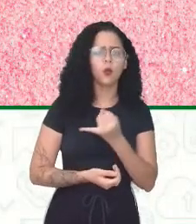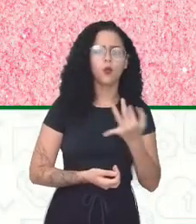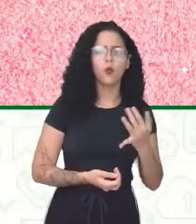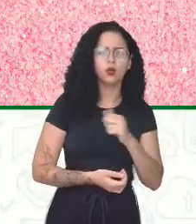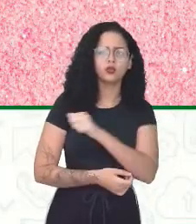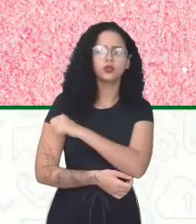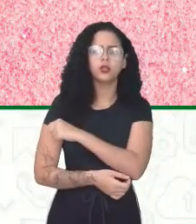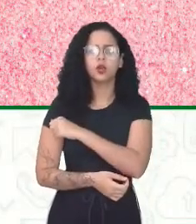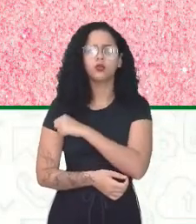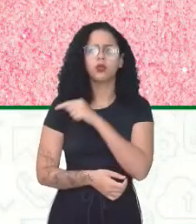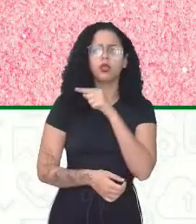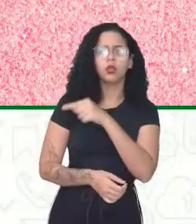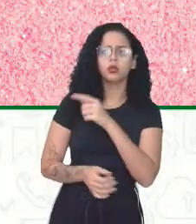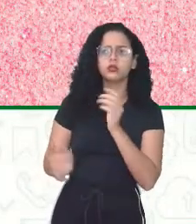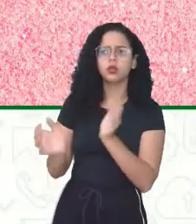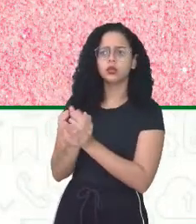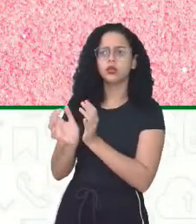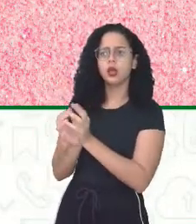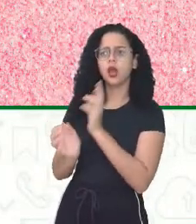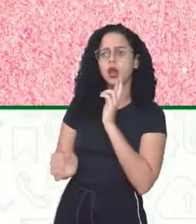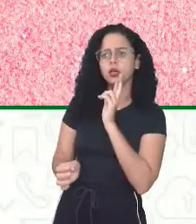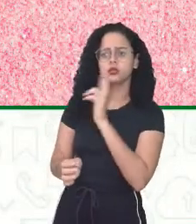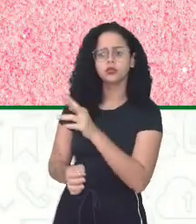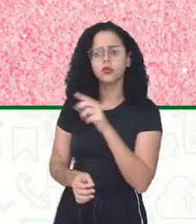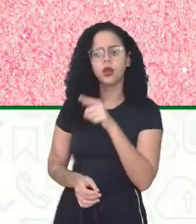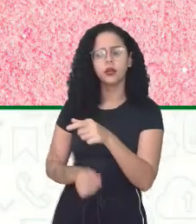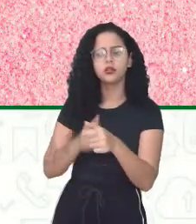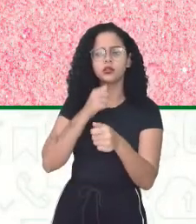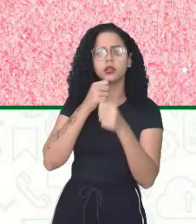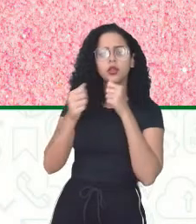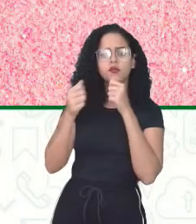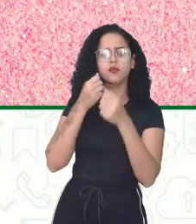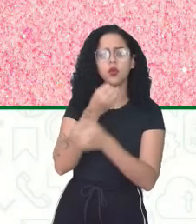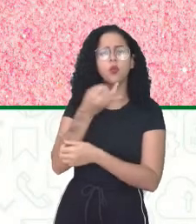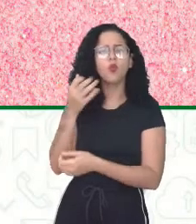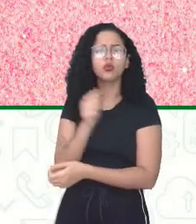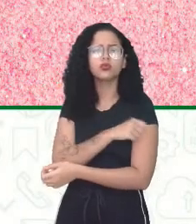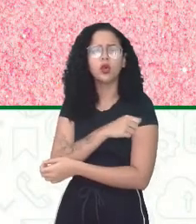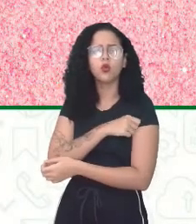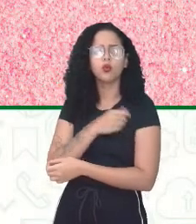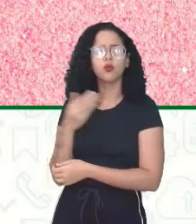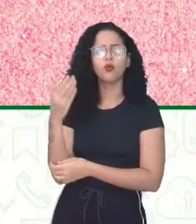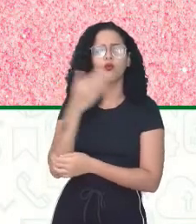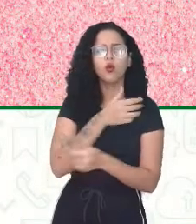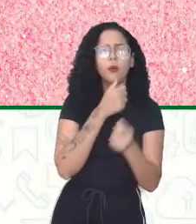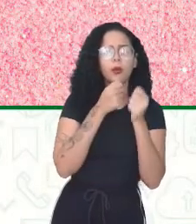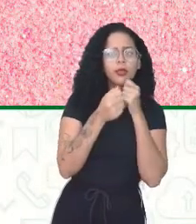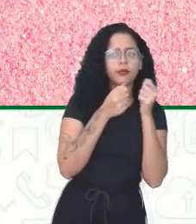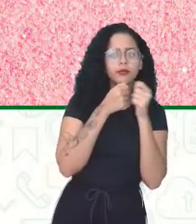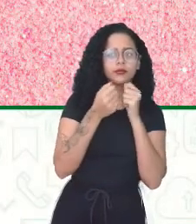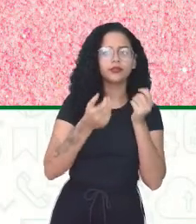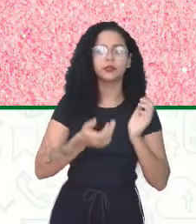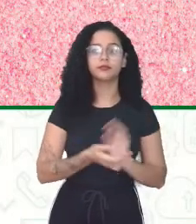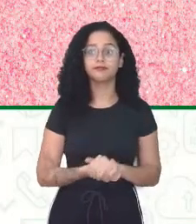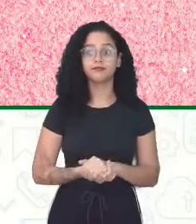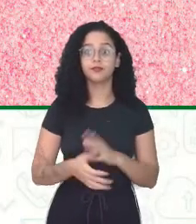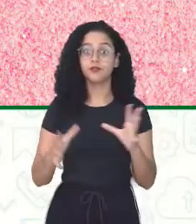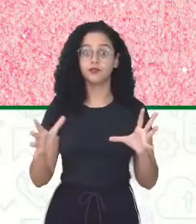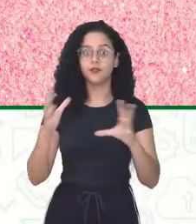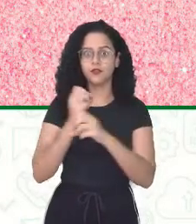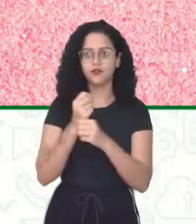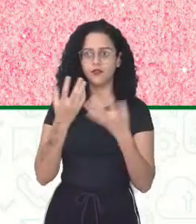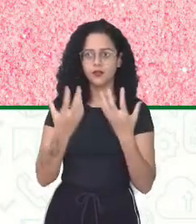alunos dessa turma responderam essa entrevista? Hã? E aí? Vamos